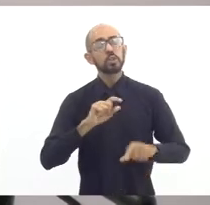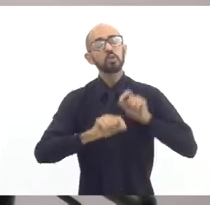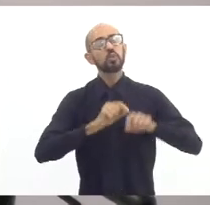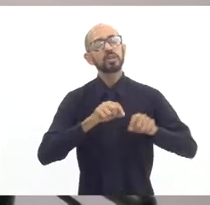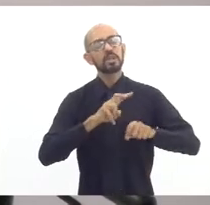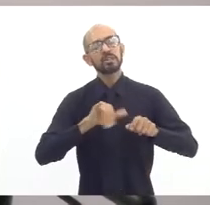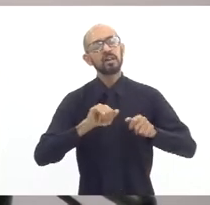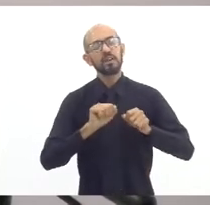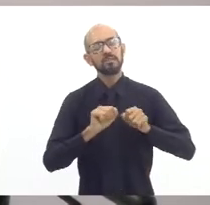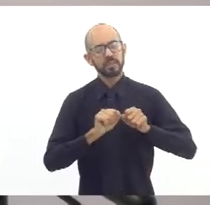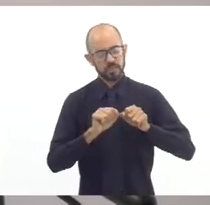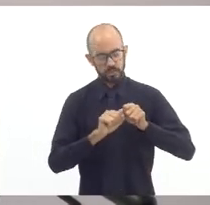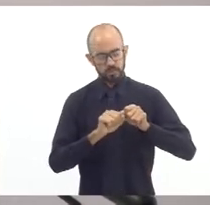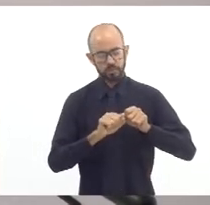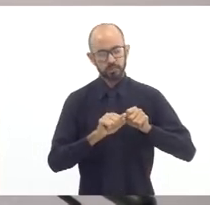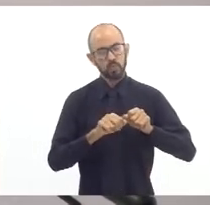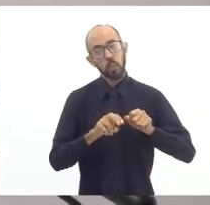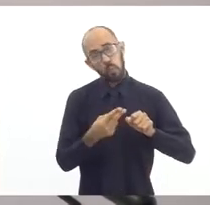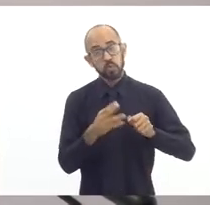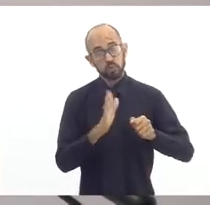na esfera de competência da agência reguladora.